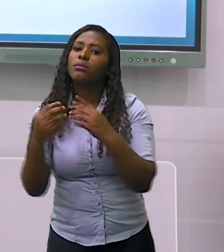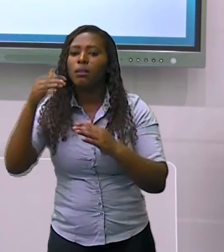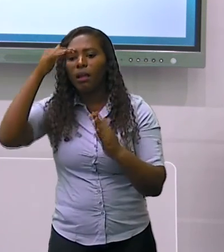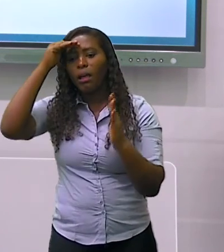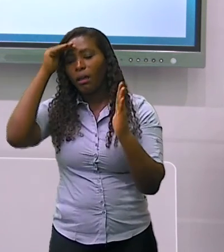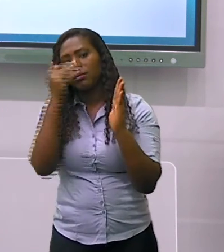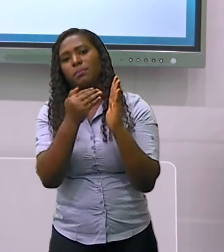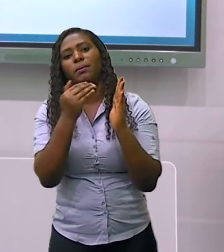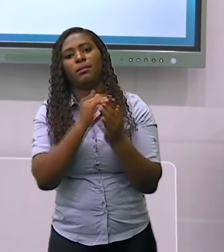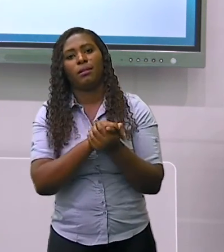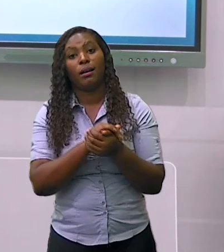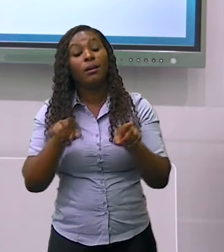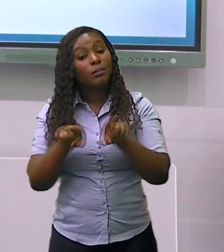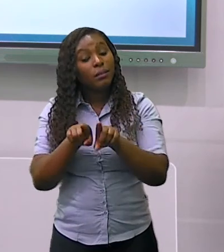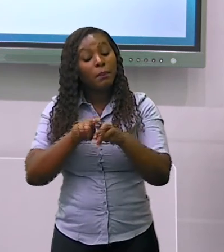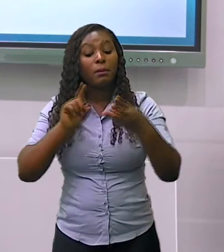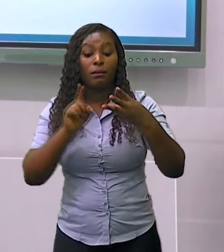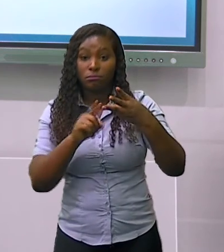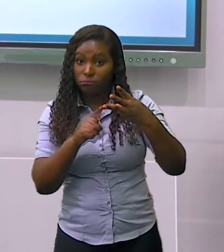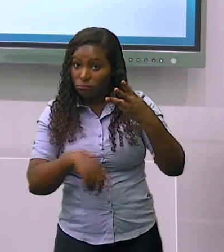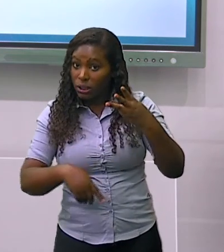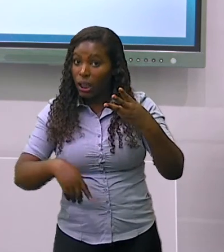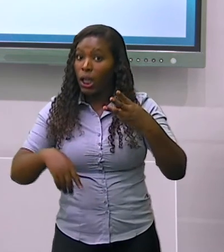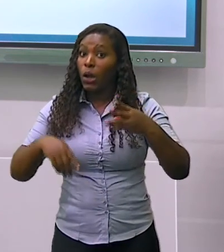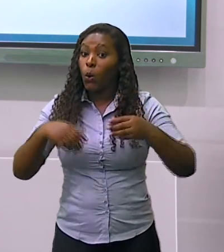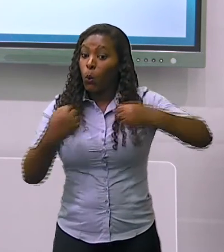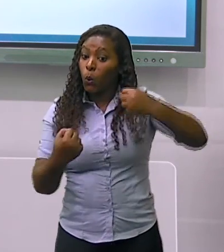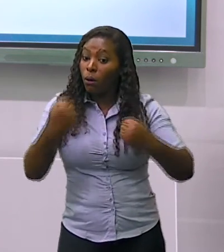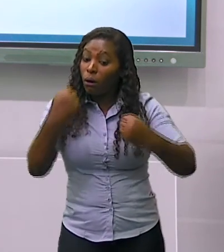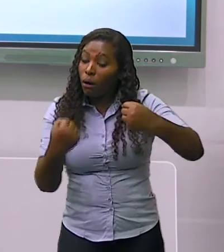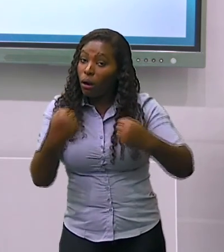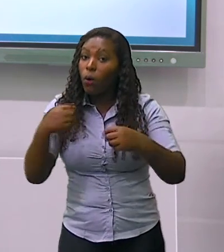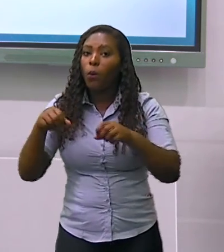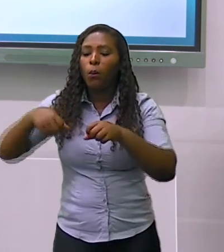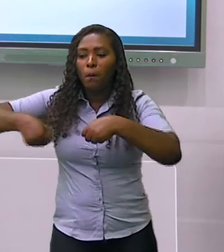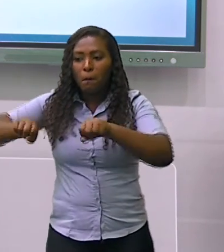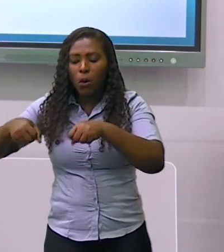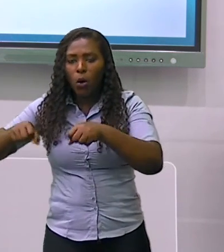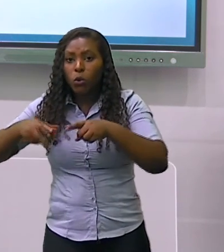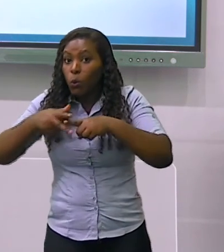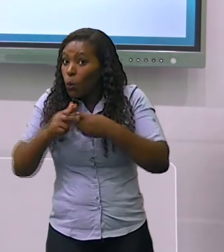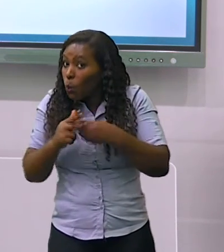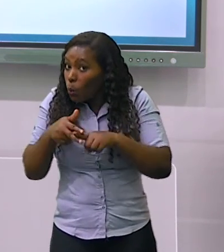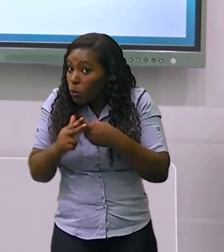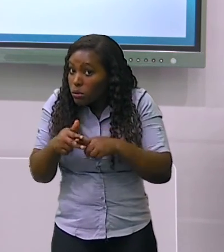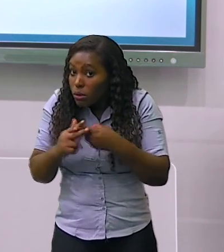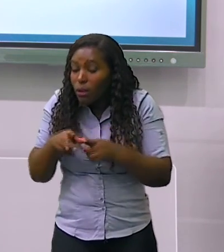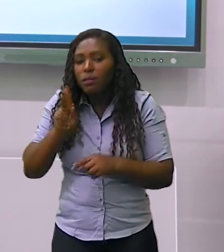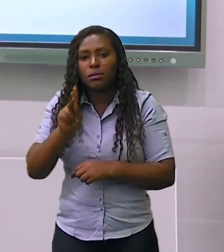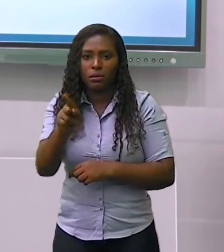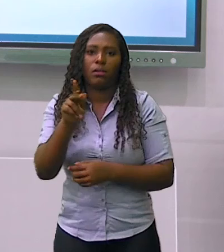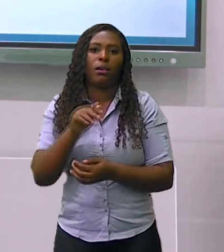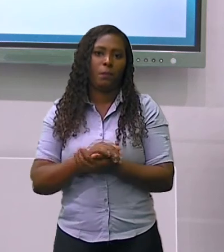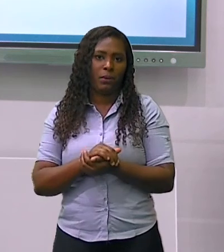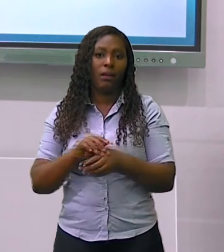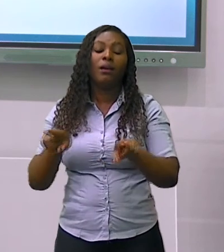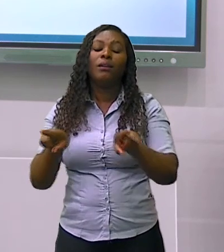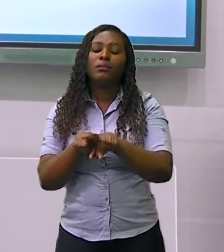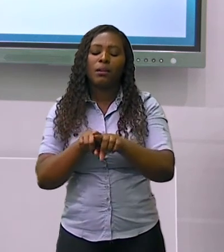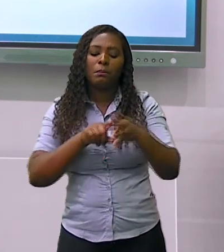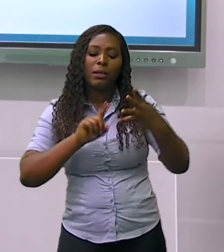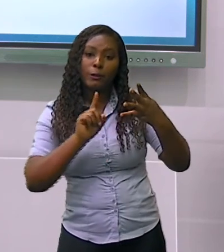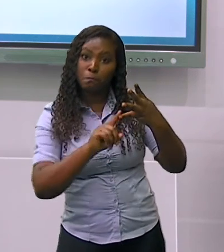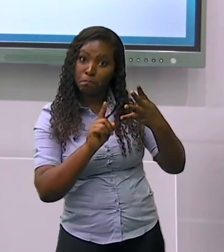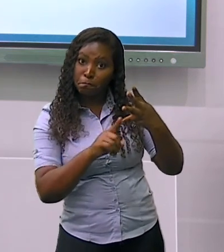veículos e buscar, sempre que possível, utilizar combustíveis renováveis, que são